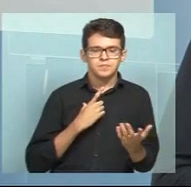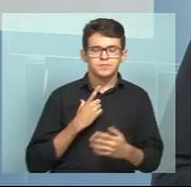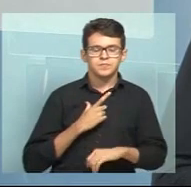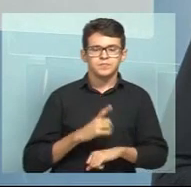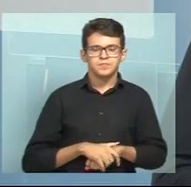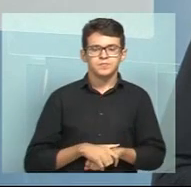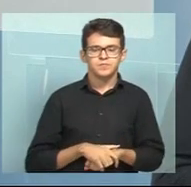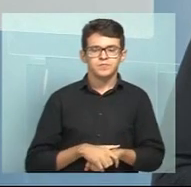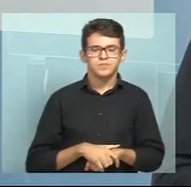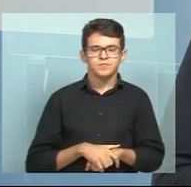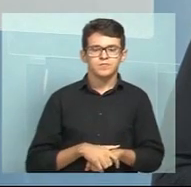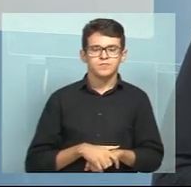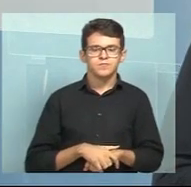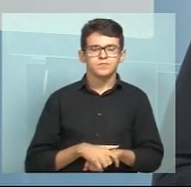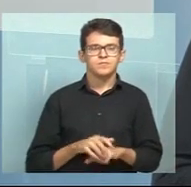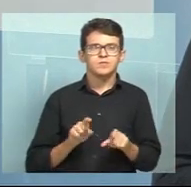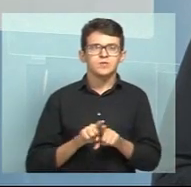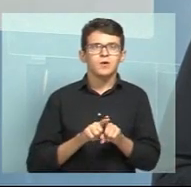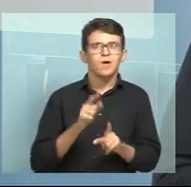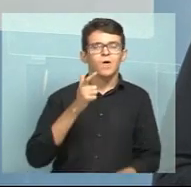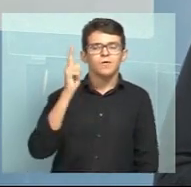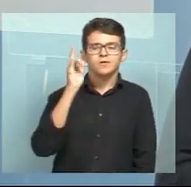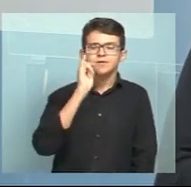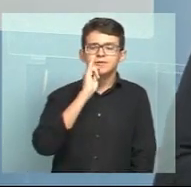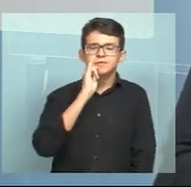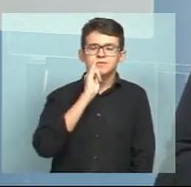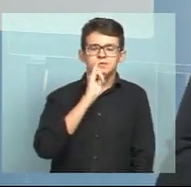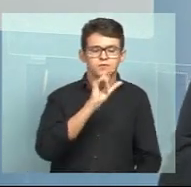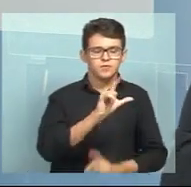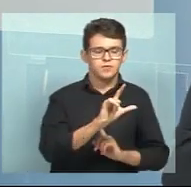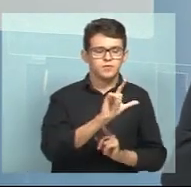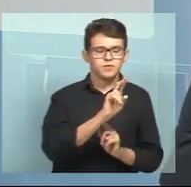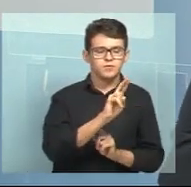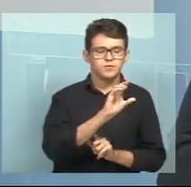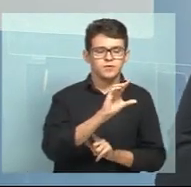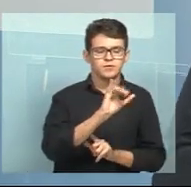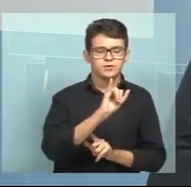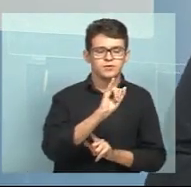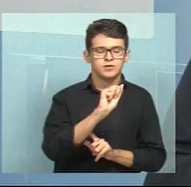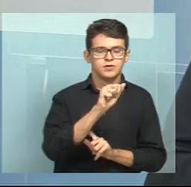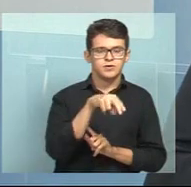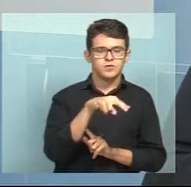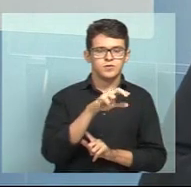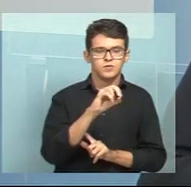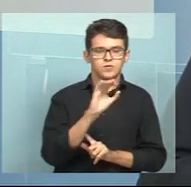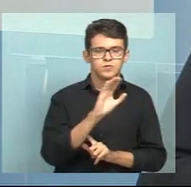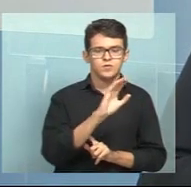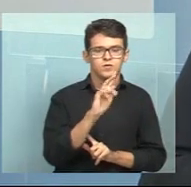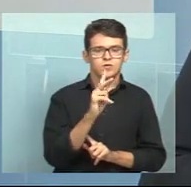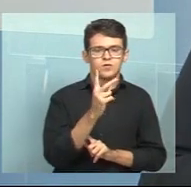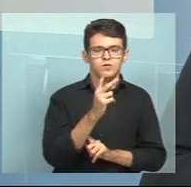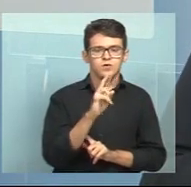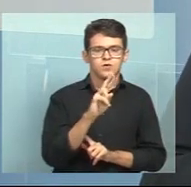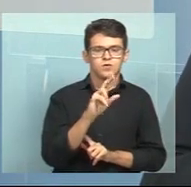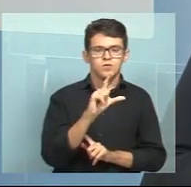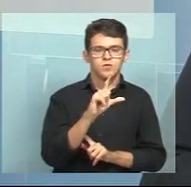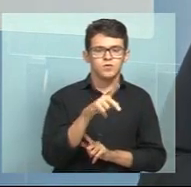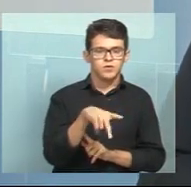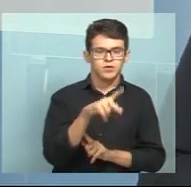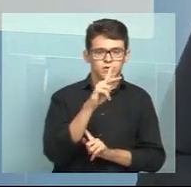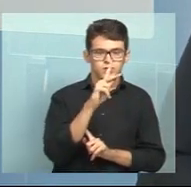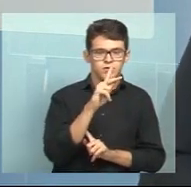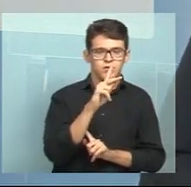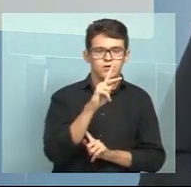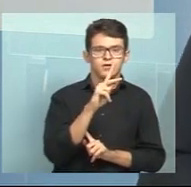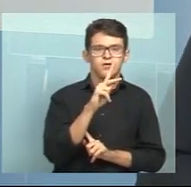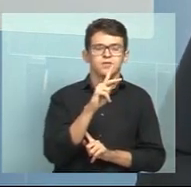Outros que também esperavam, Luciano Huck foi colocado na reserva, na geladeira, porque a